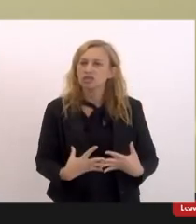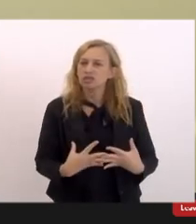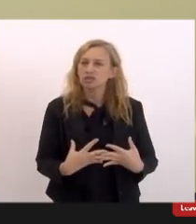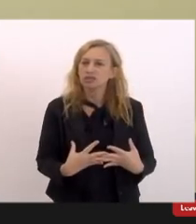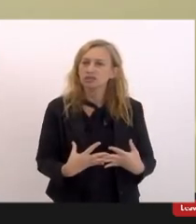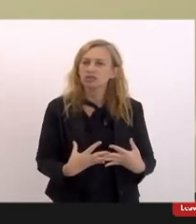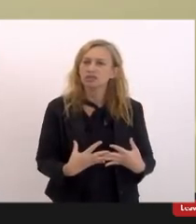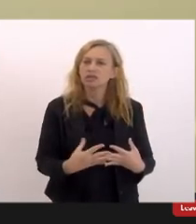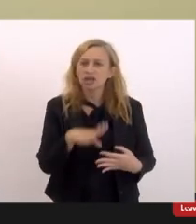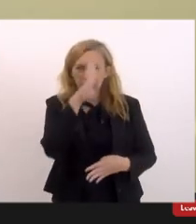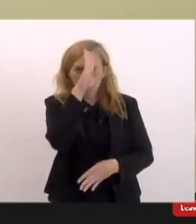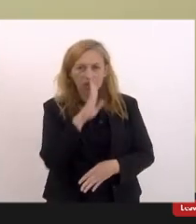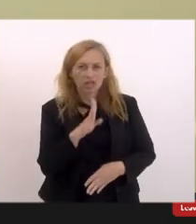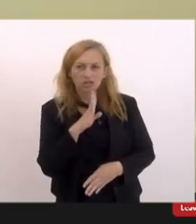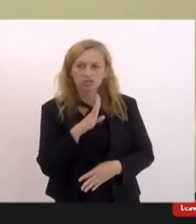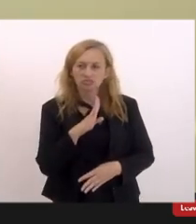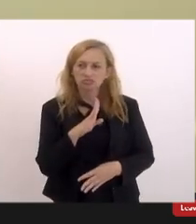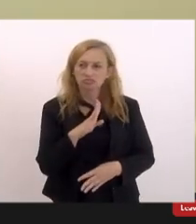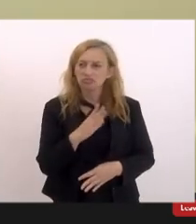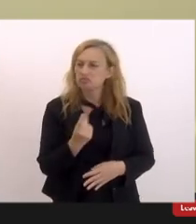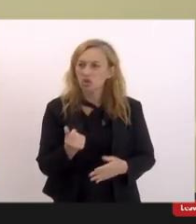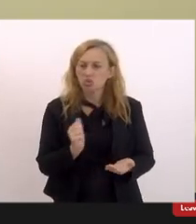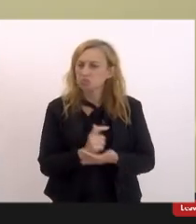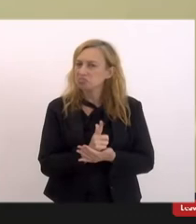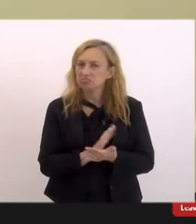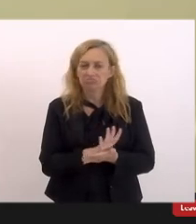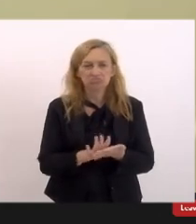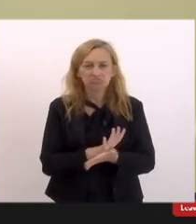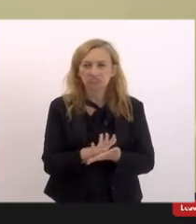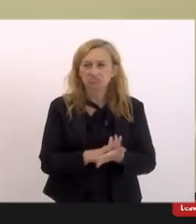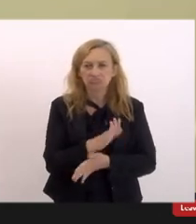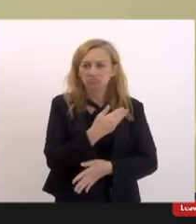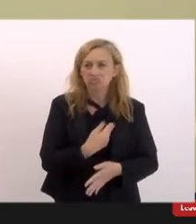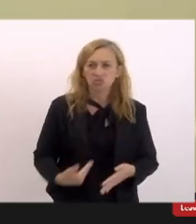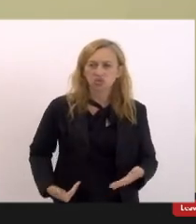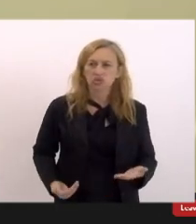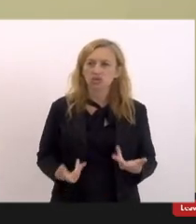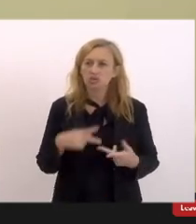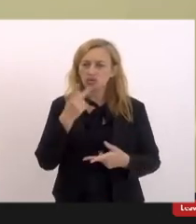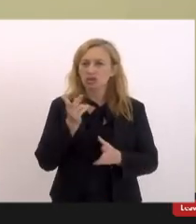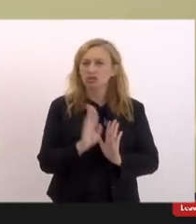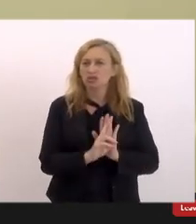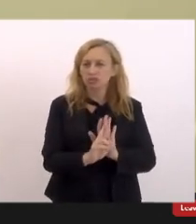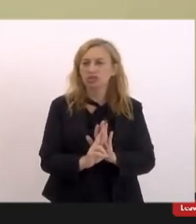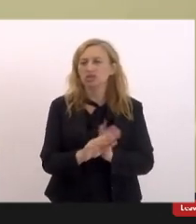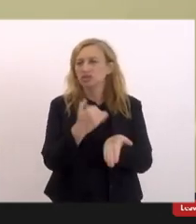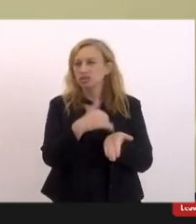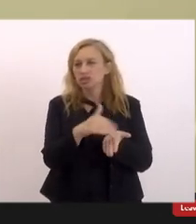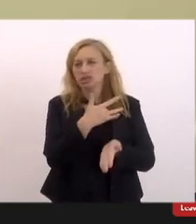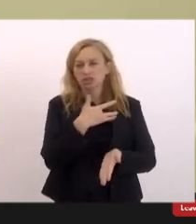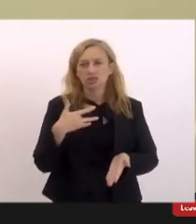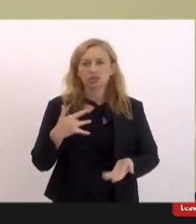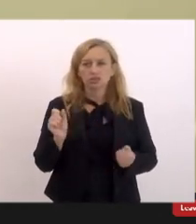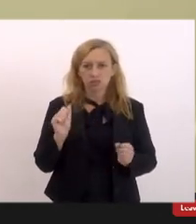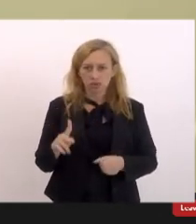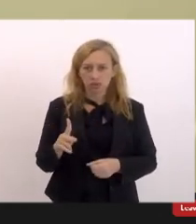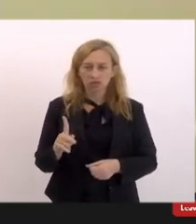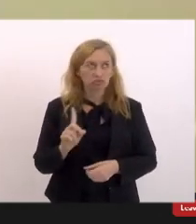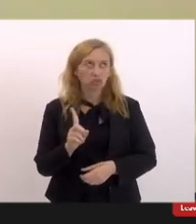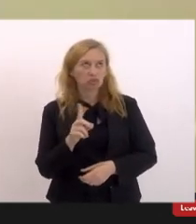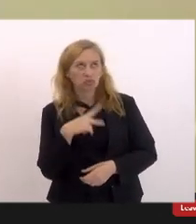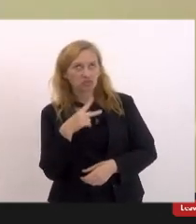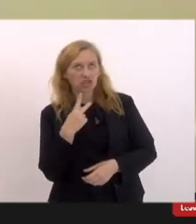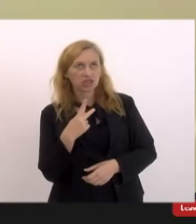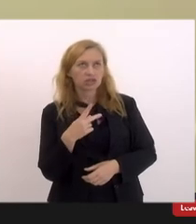ela é gratuita, ela não tem custo para o governo. Eu estou falando aqui, gente, como representante da Secretaria de Saúde. Tá? Não estou dizendo